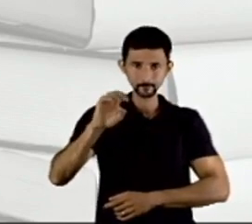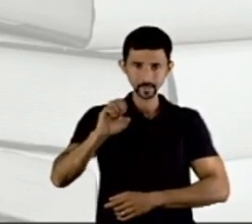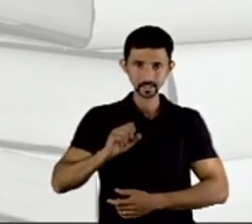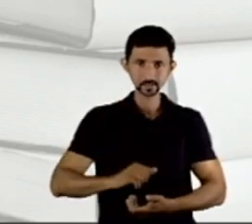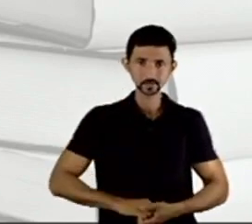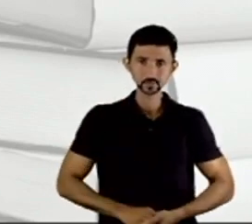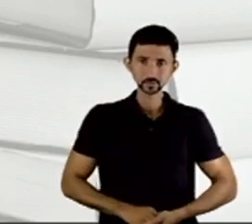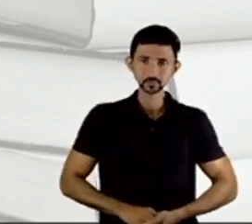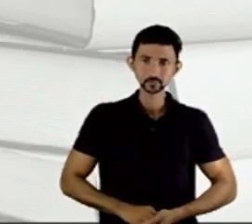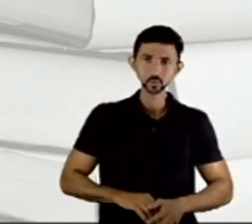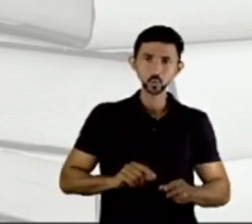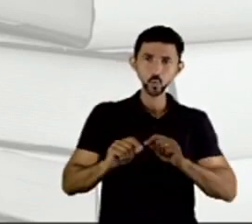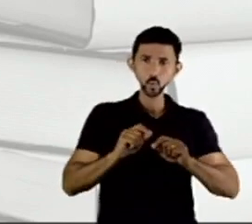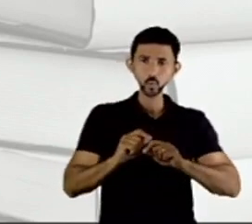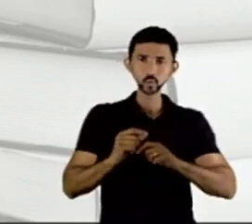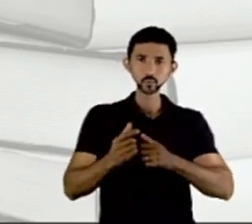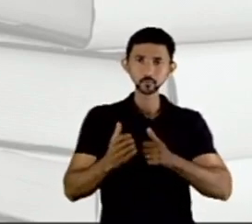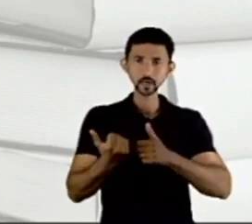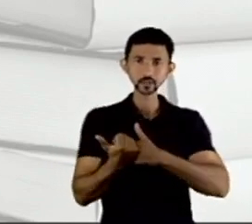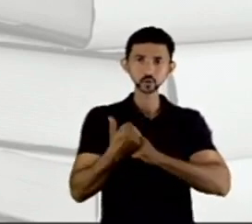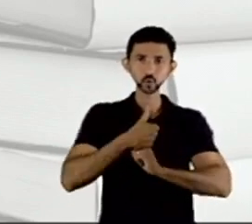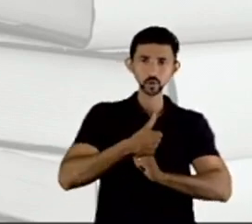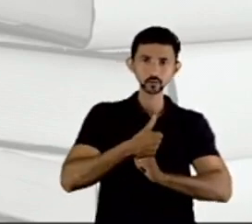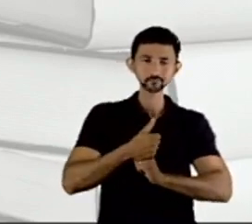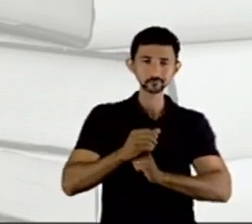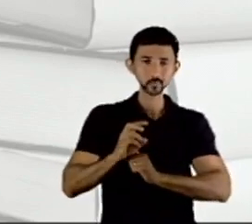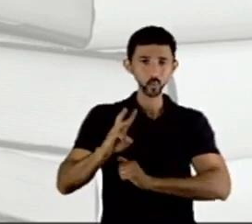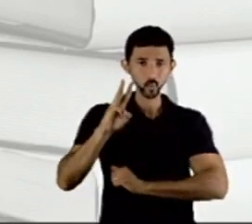para suceder o Washington Luiz,